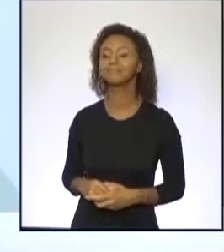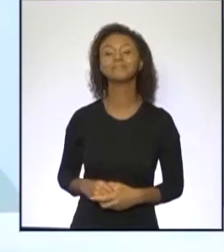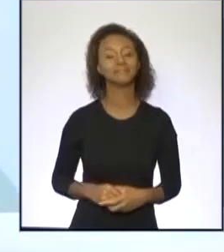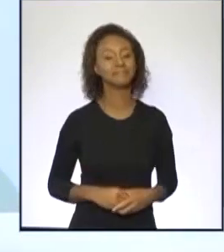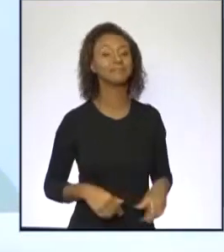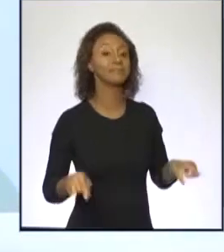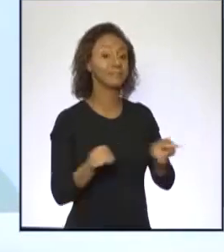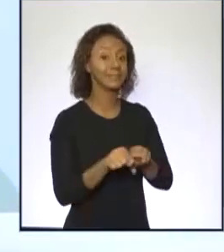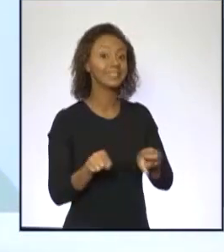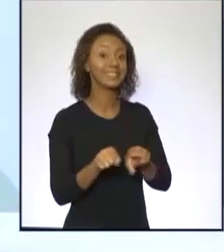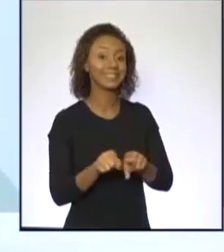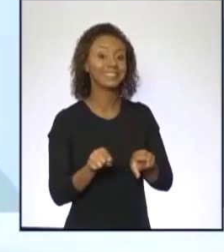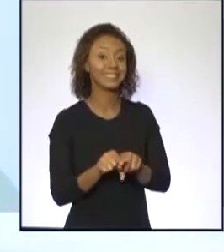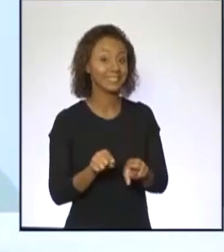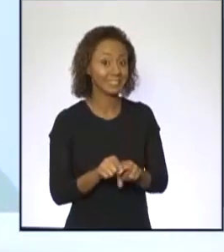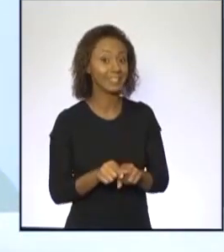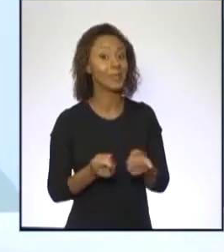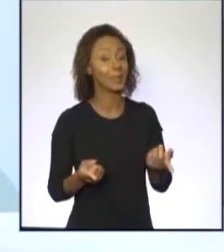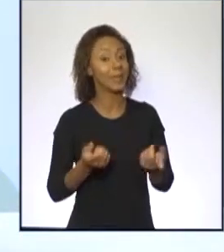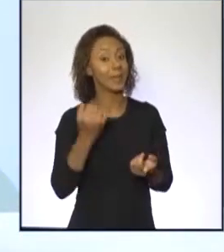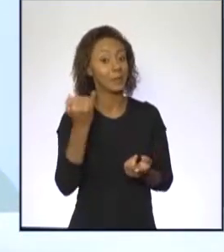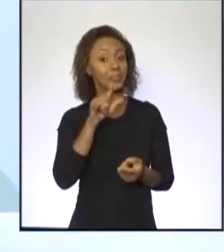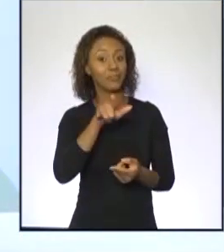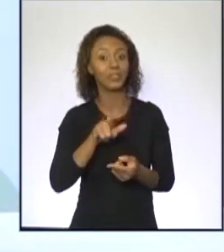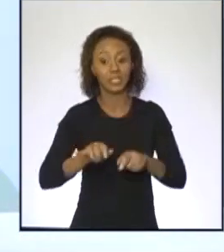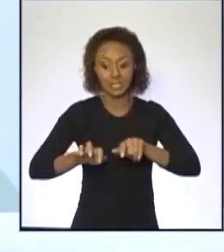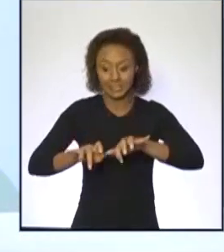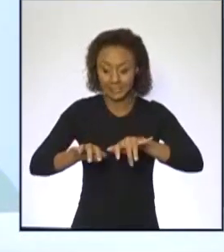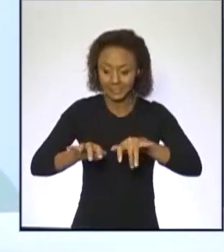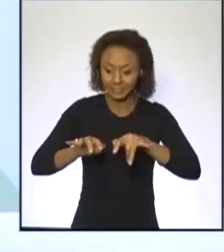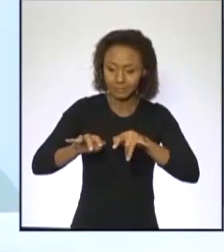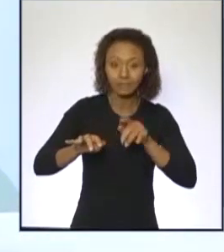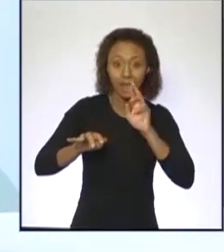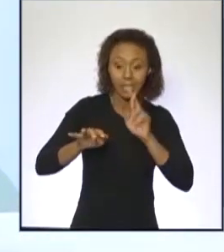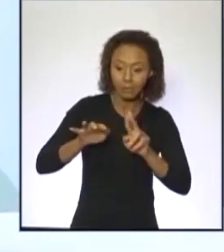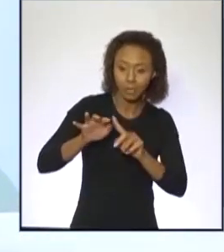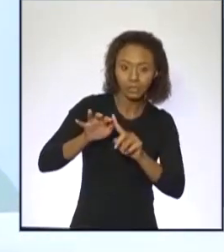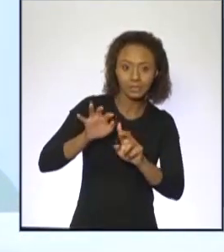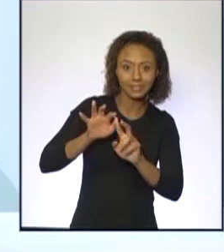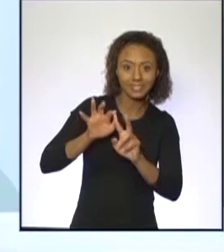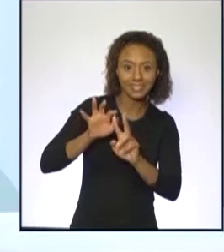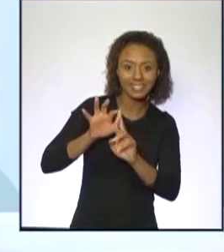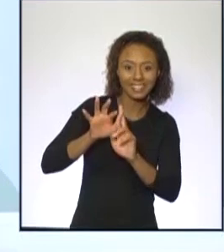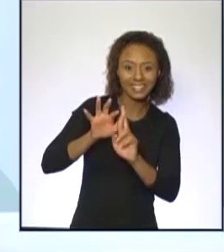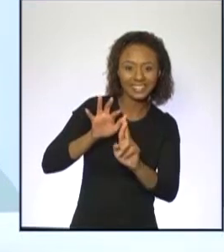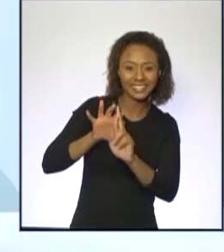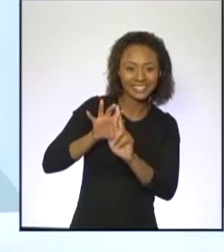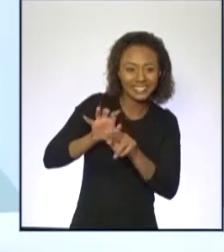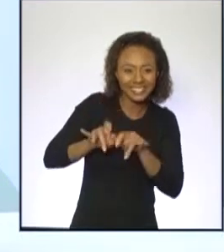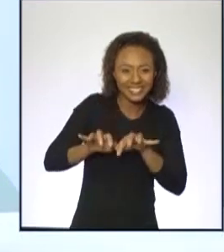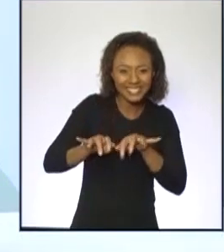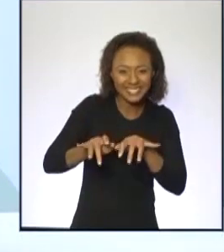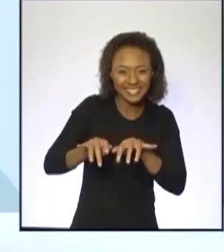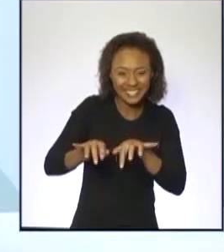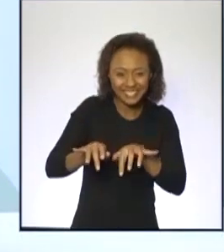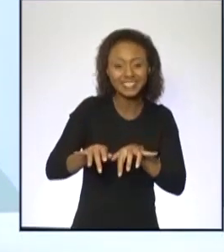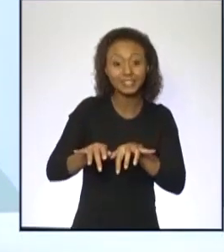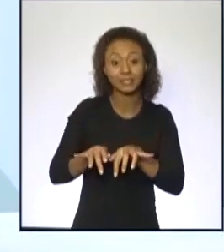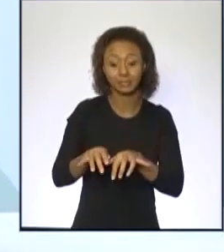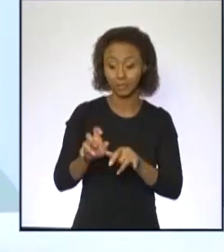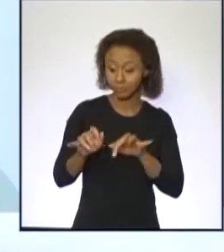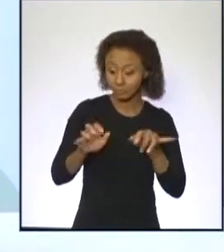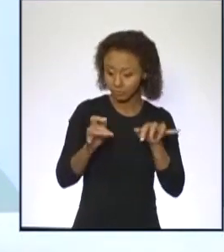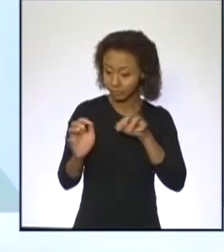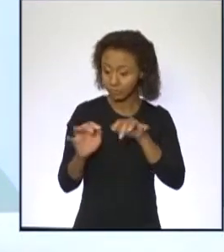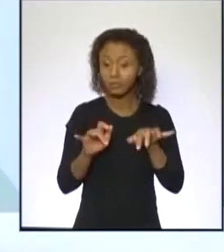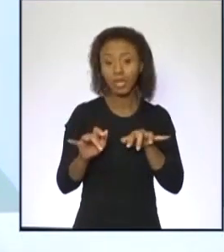a ponta do dedo, né? Fiquem aí com a resposta na ponta do dedo. E os dedos, eles são ágeis para